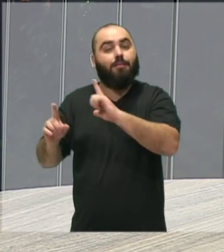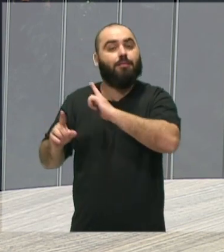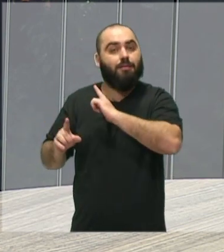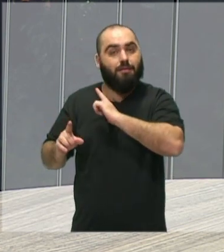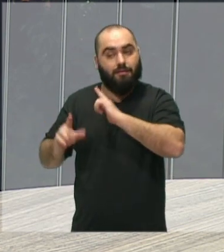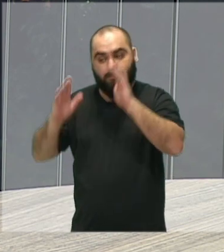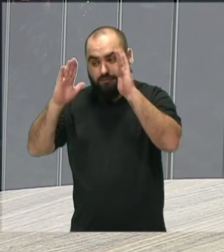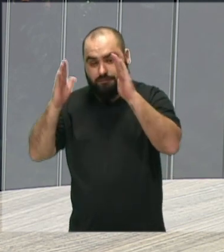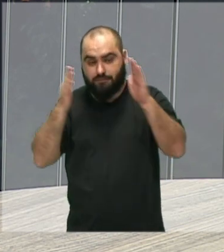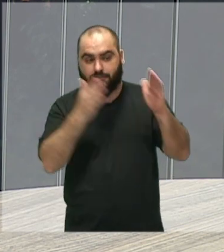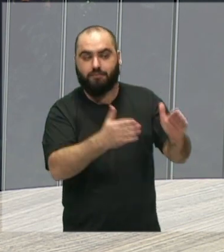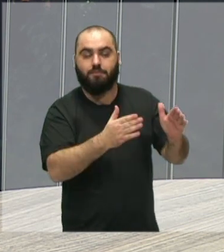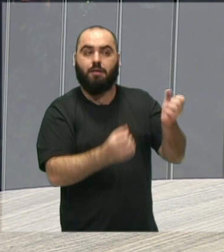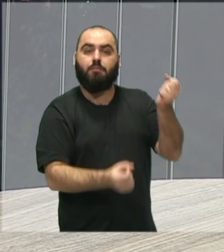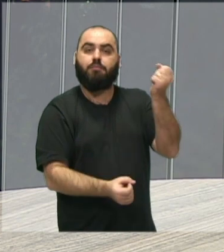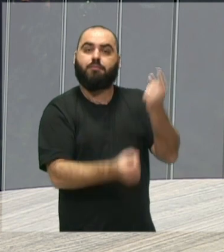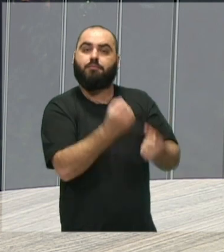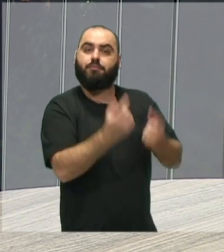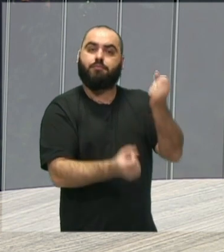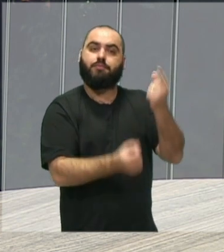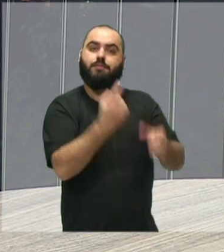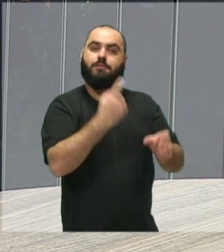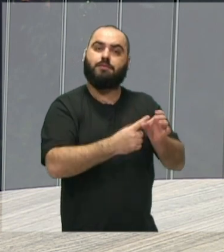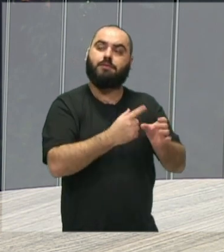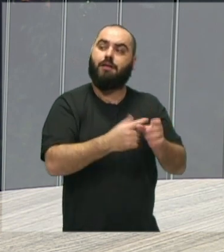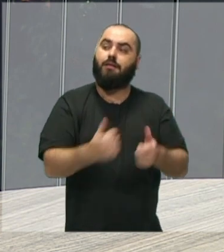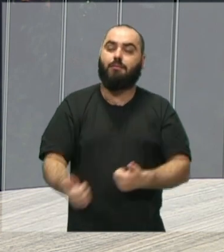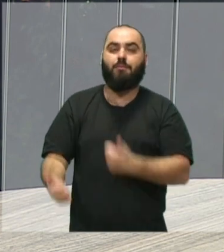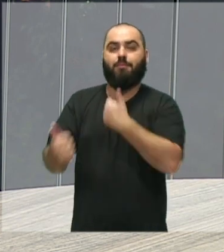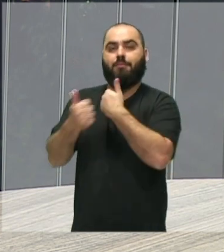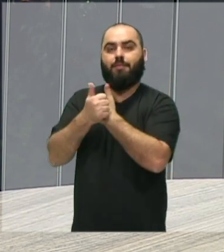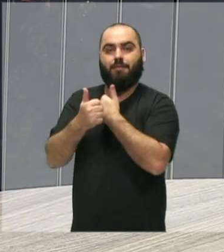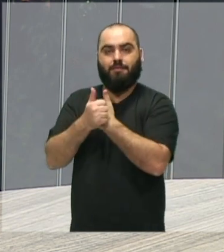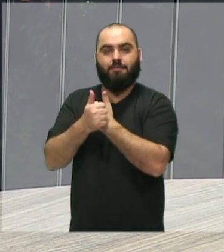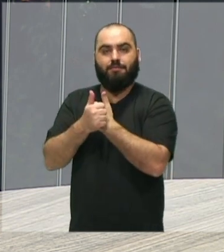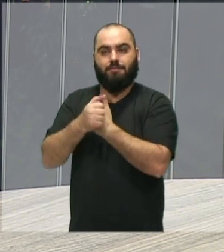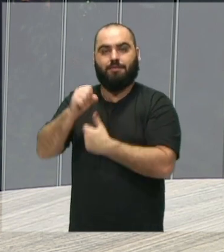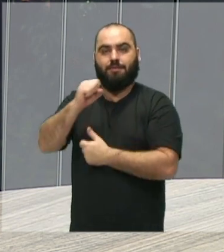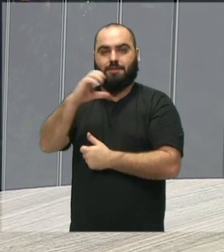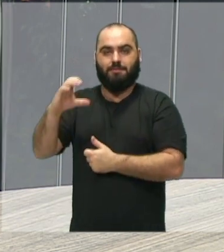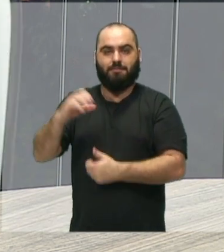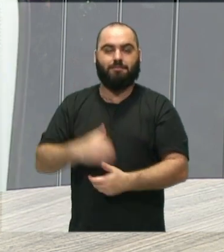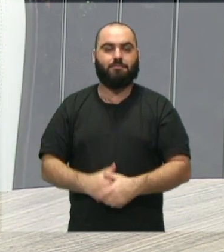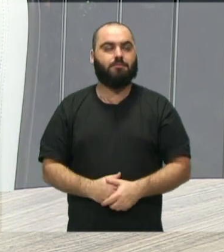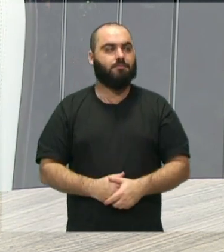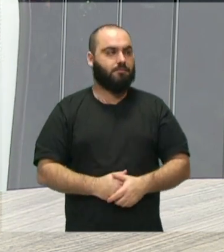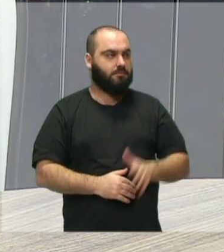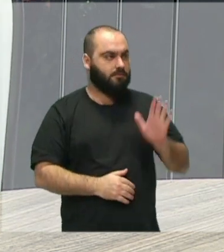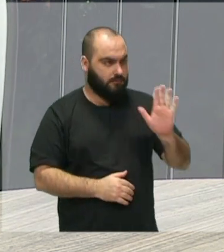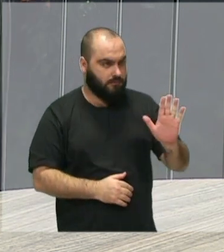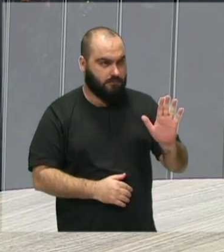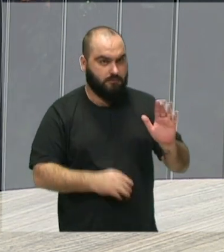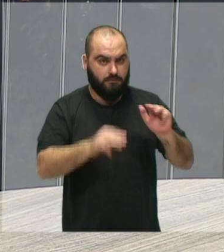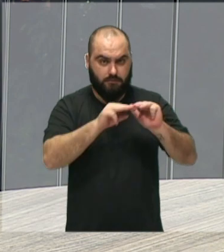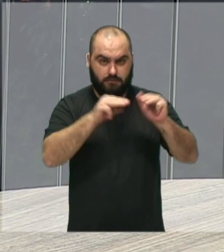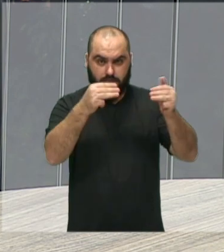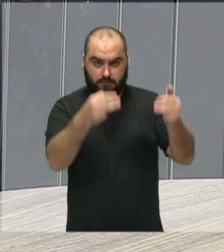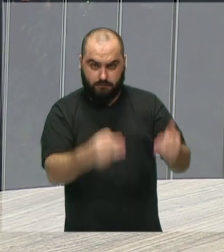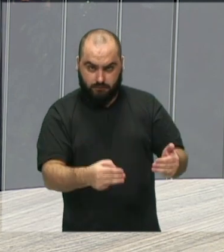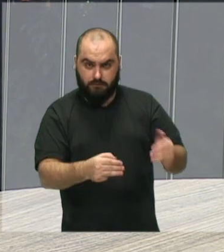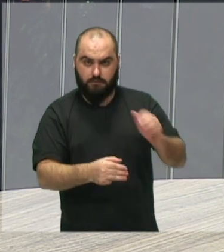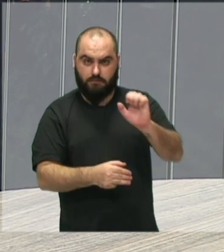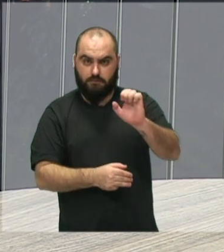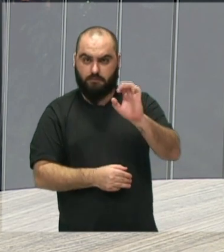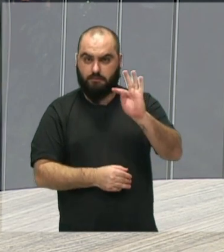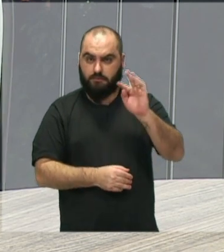assim para sítios de Bombinhas e de outras regiões de própria Santa Catarina, né? Ou seja, o Museu Etnoarqueológico